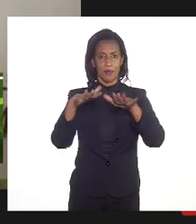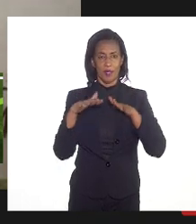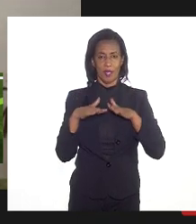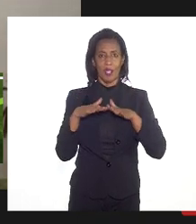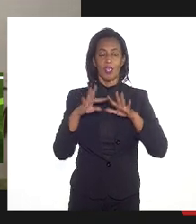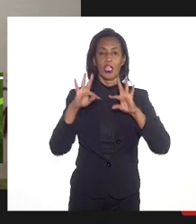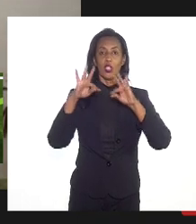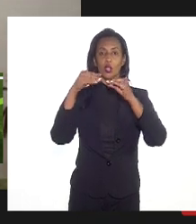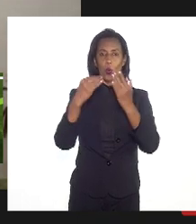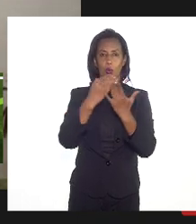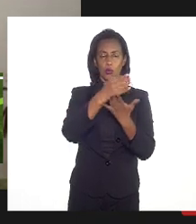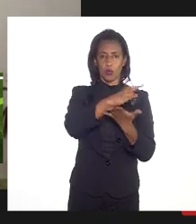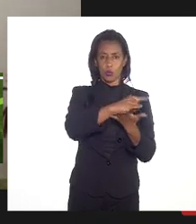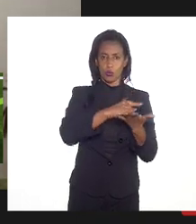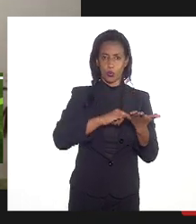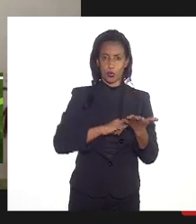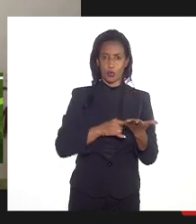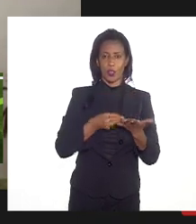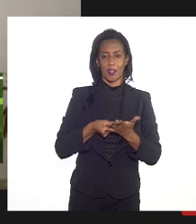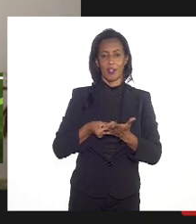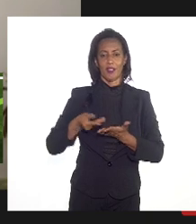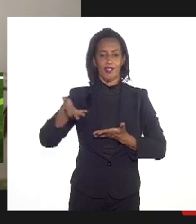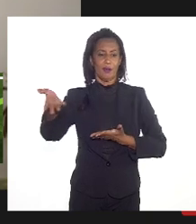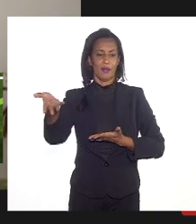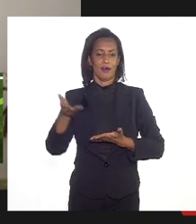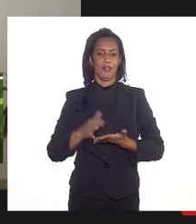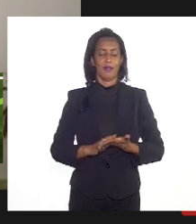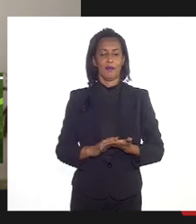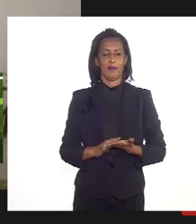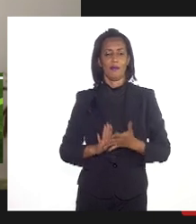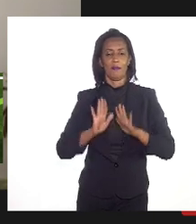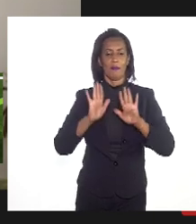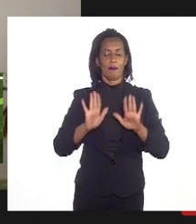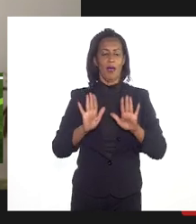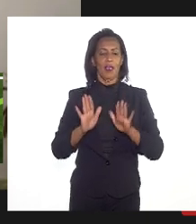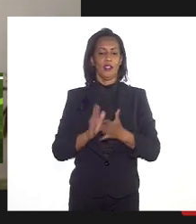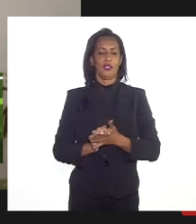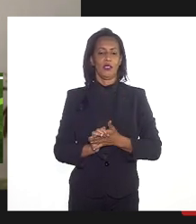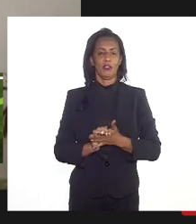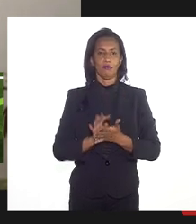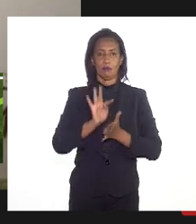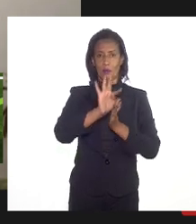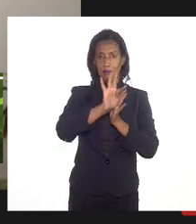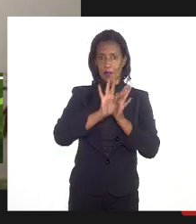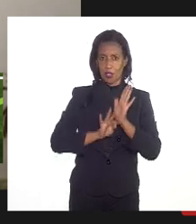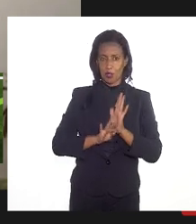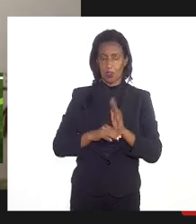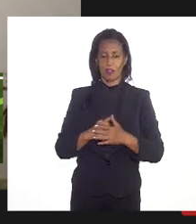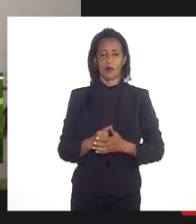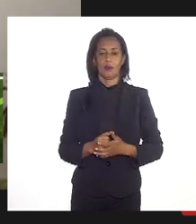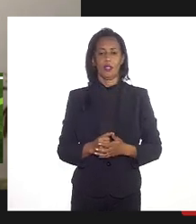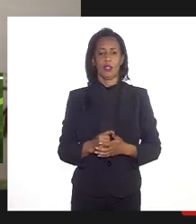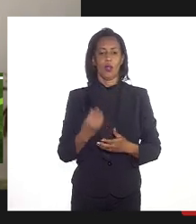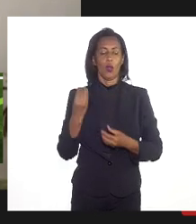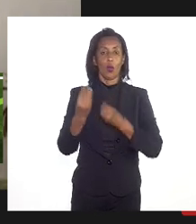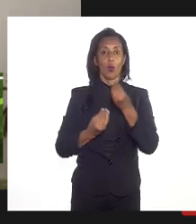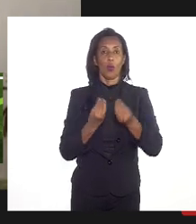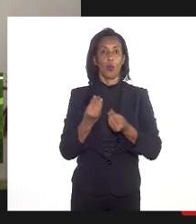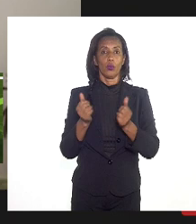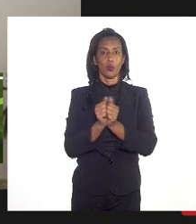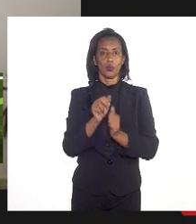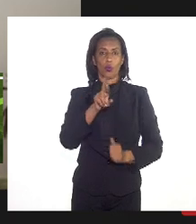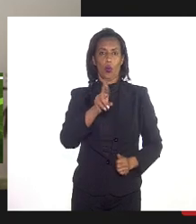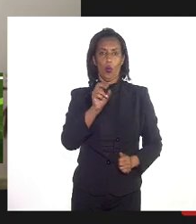encaminhamos aqui não só a conversa mais pessoalizada com o Ronaldo,